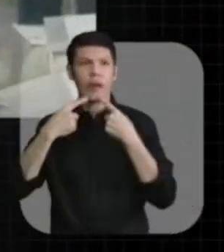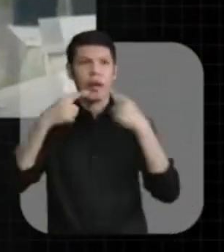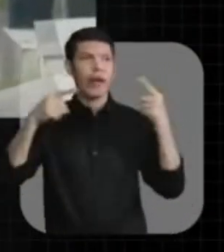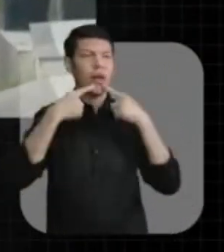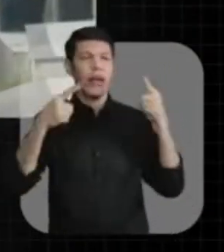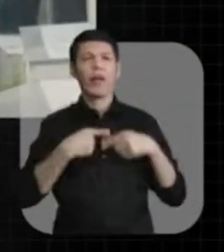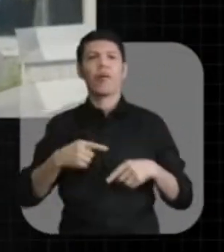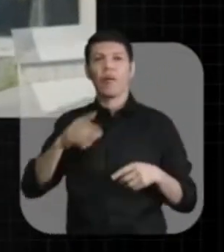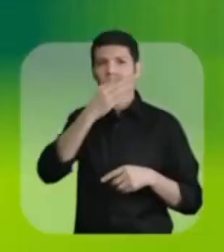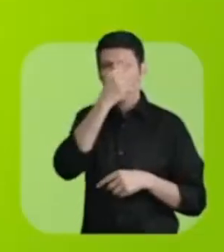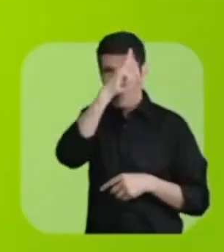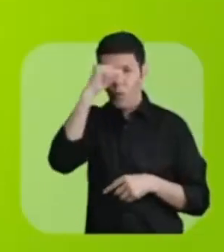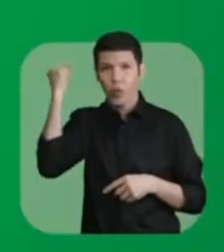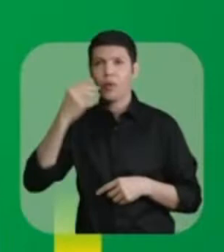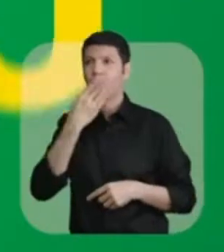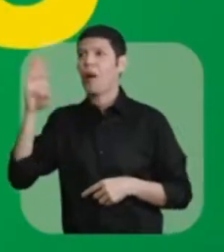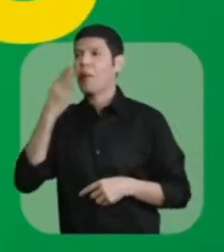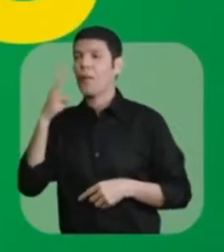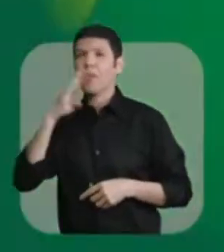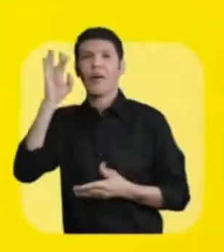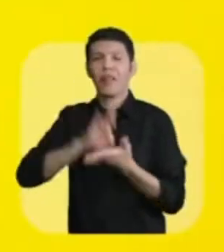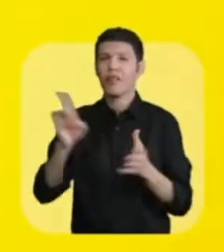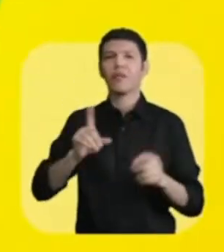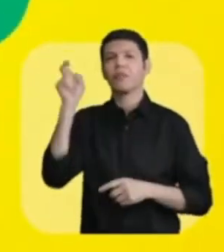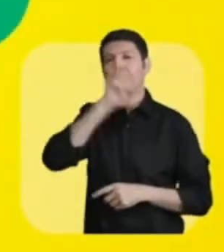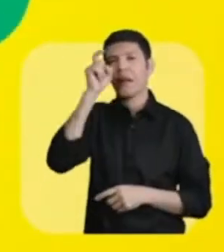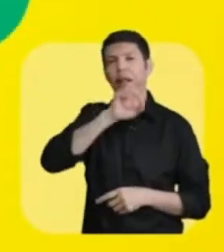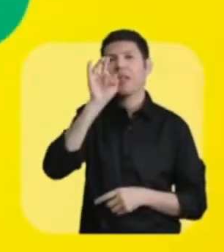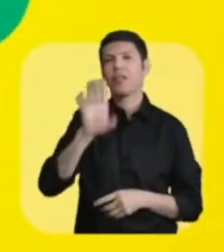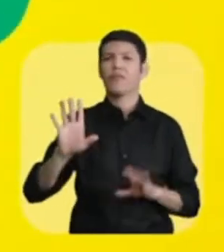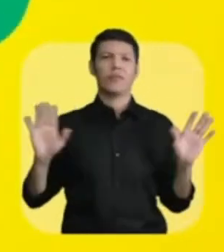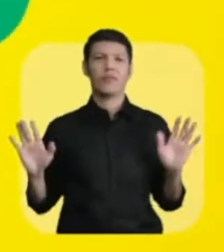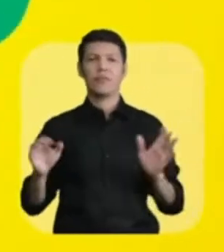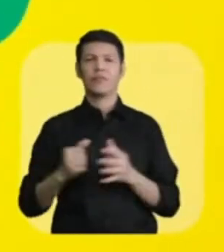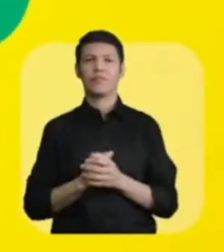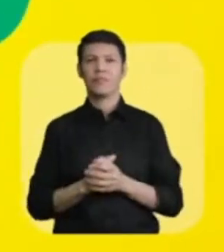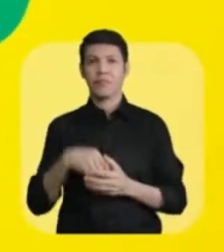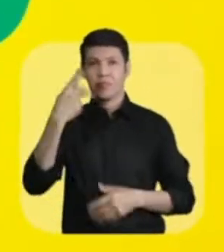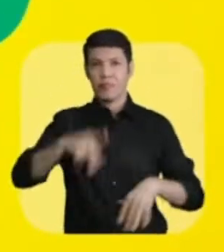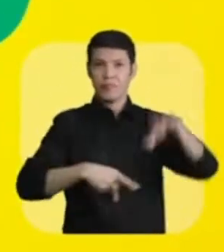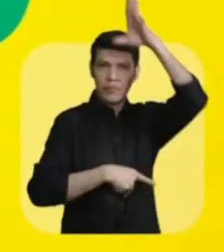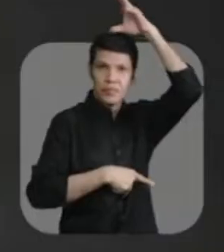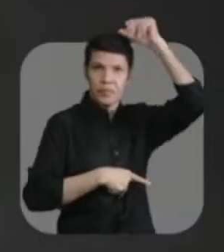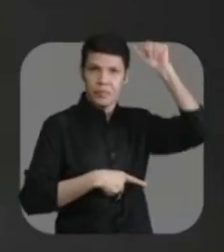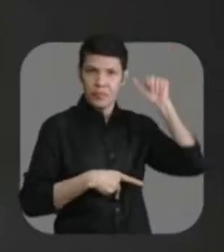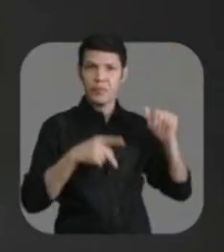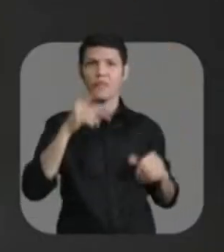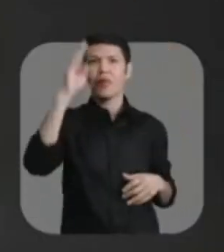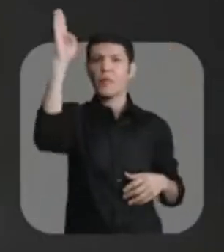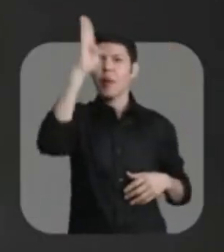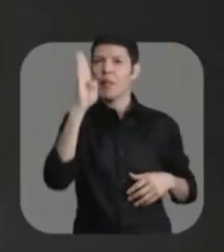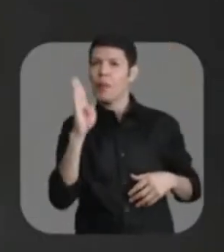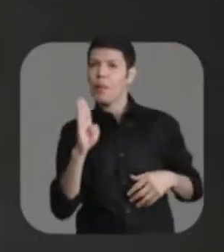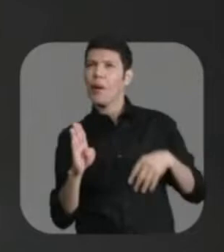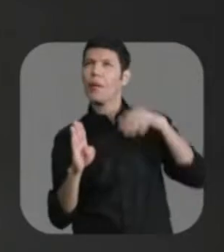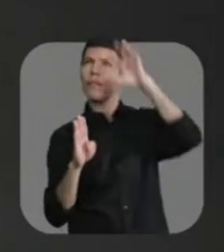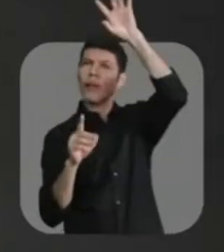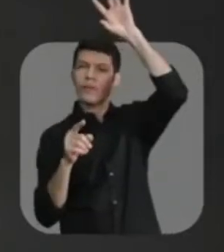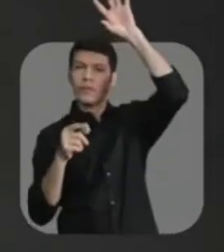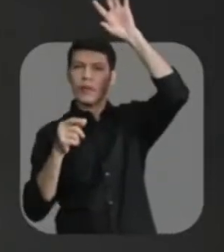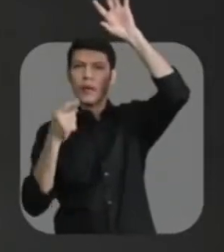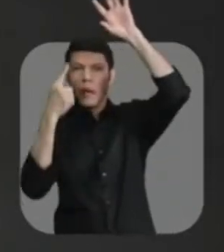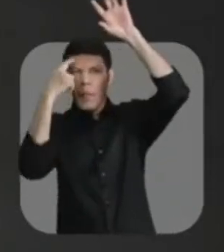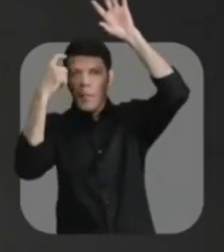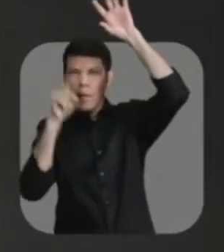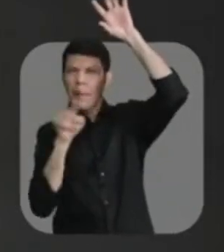segurança o povo fala: prometeu, não cumpriu, o Wilson mentiu. O Amazonas é o segundo estado